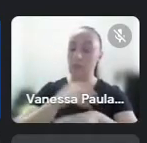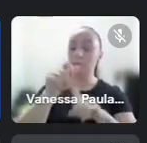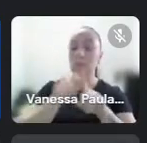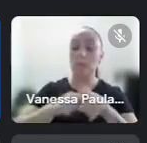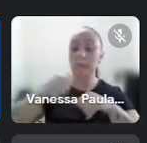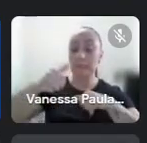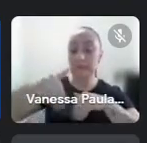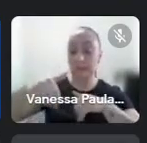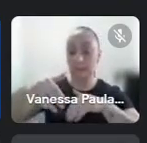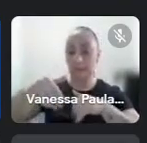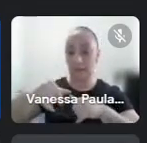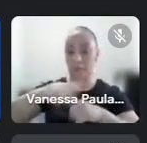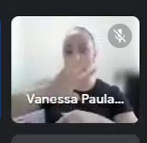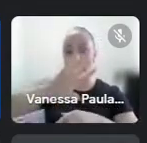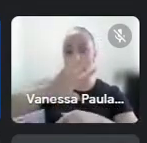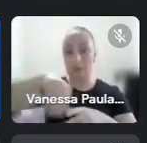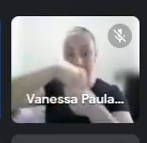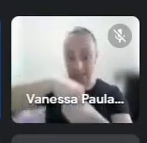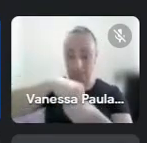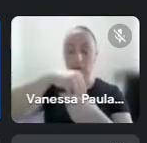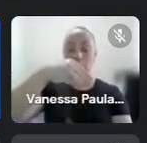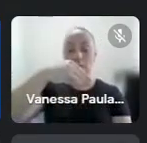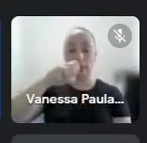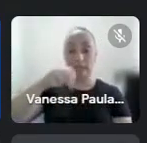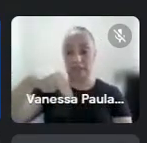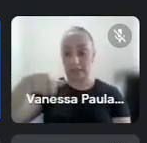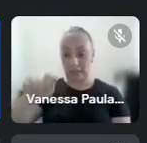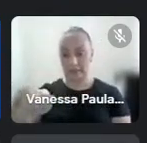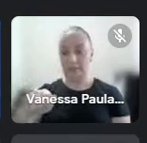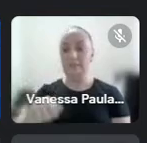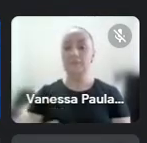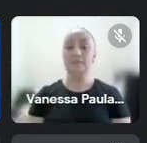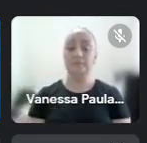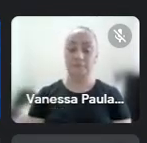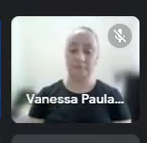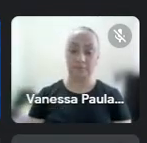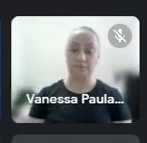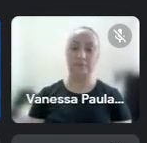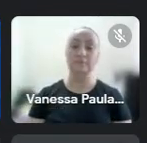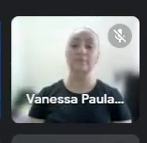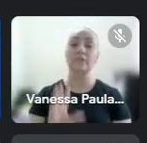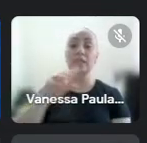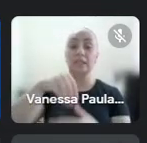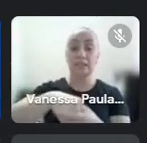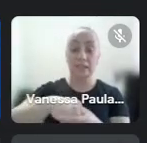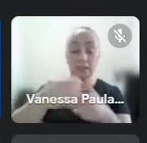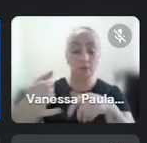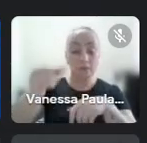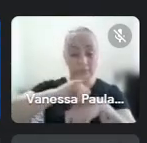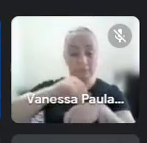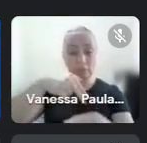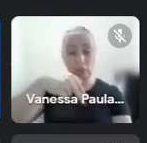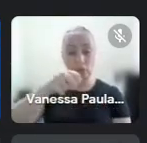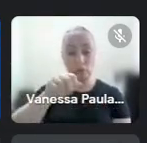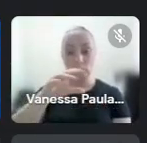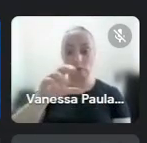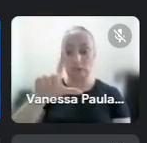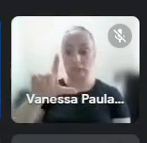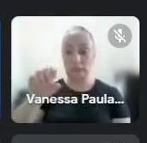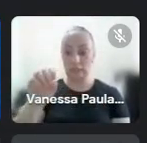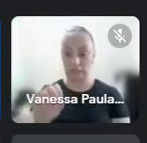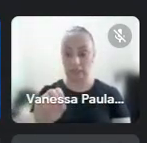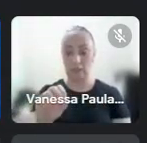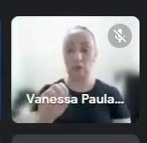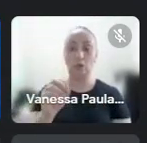nós estávamos dentro da mina, né? Dentro do núcleo de mineração mesmo, com essa